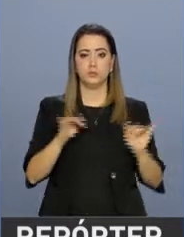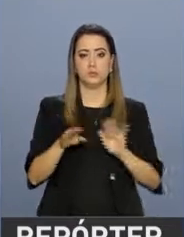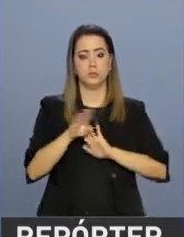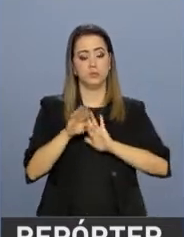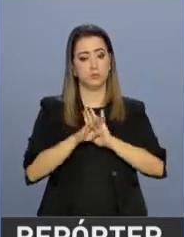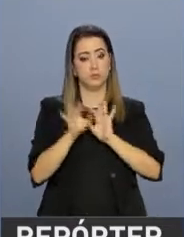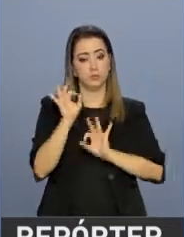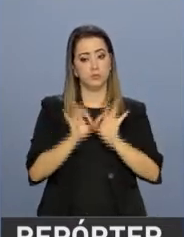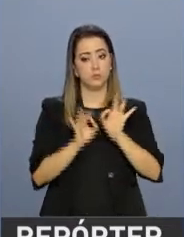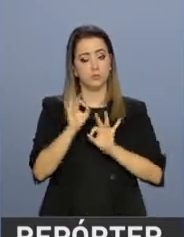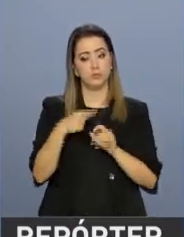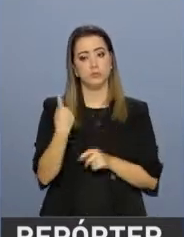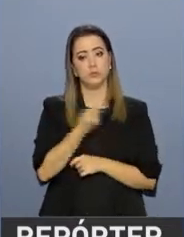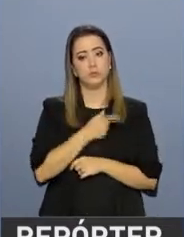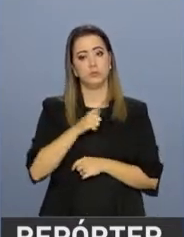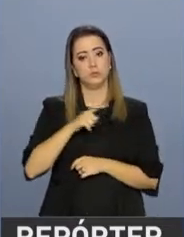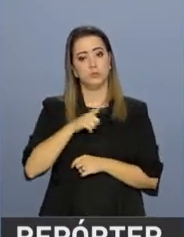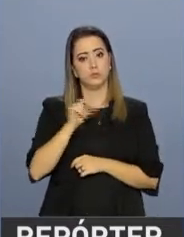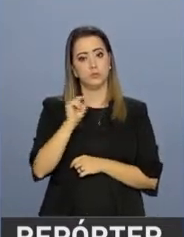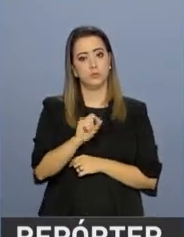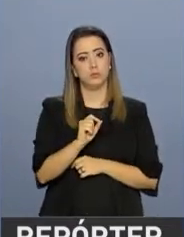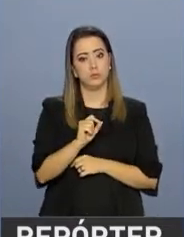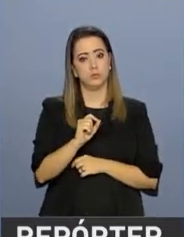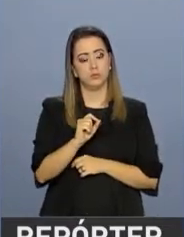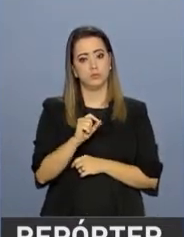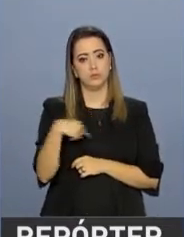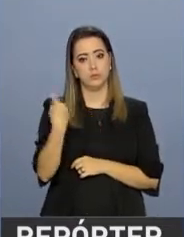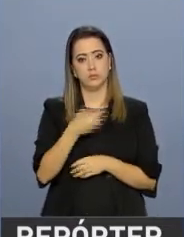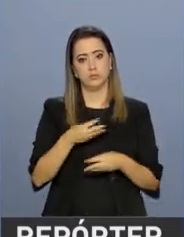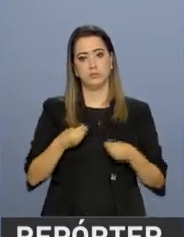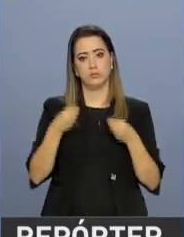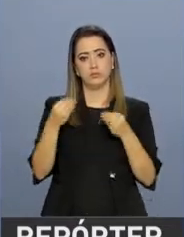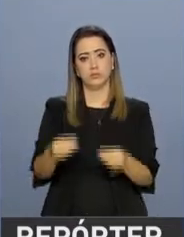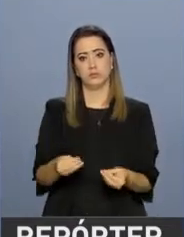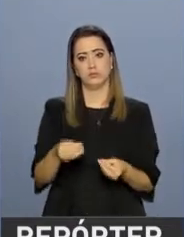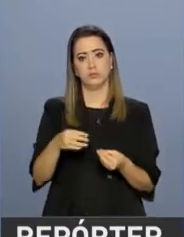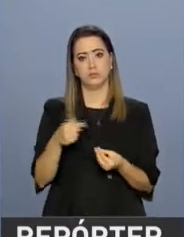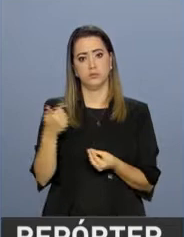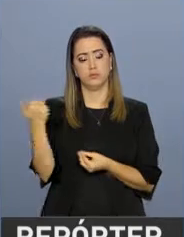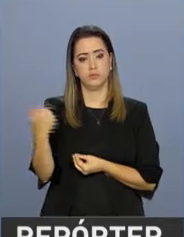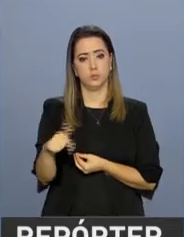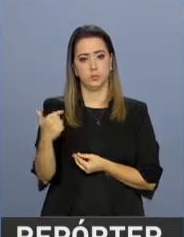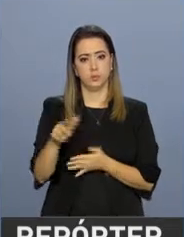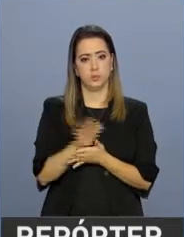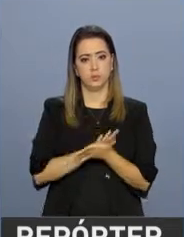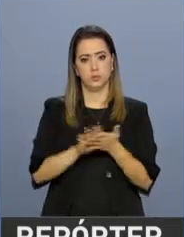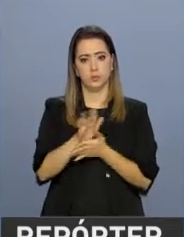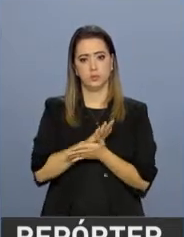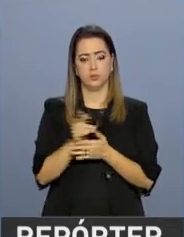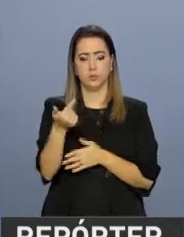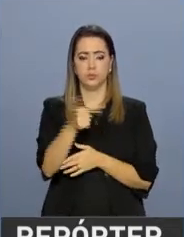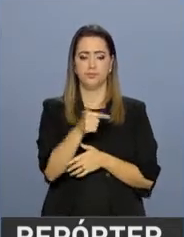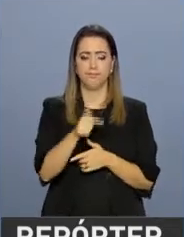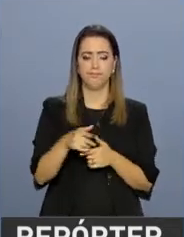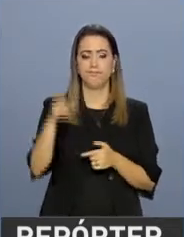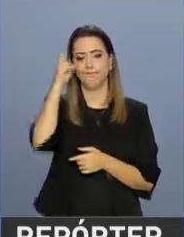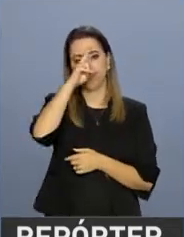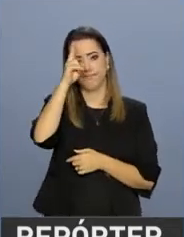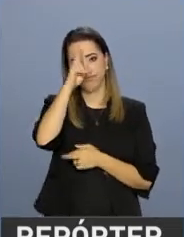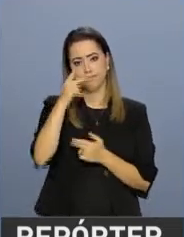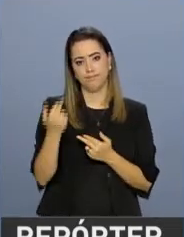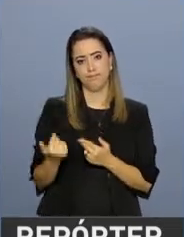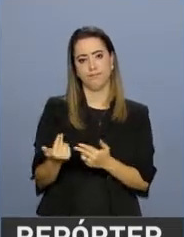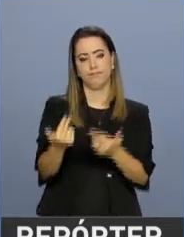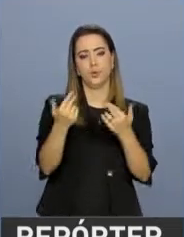pacote nós teremos nós garantiremos que não ocorra outras histórias com